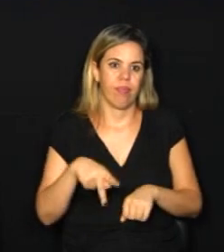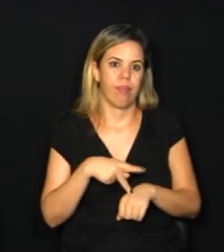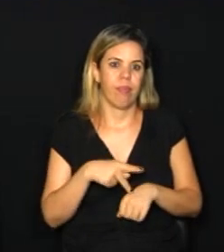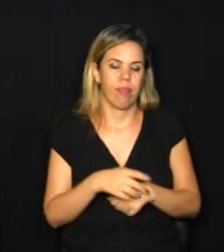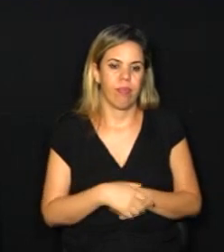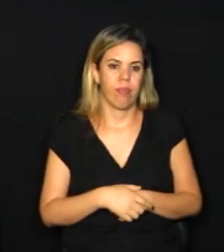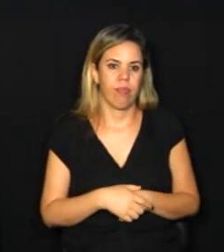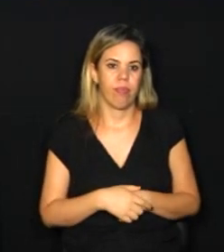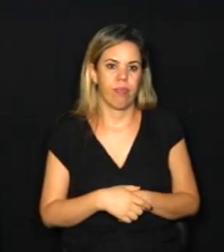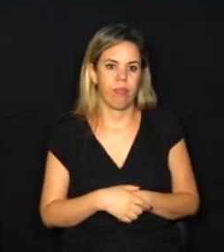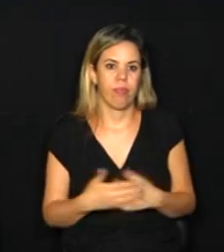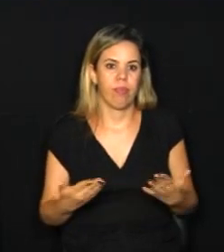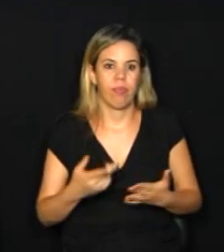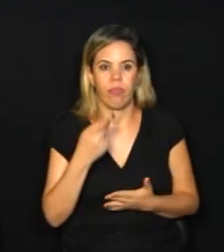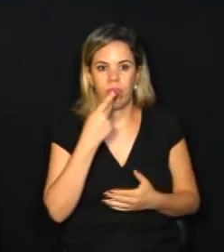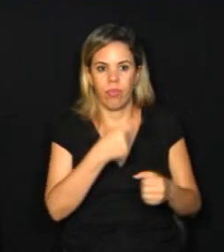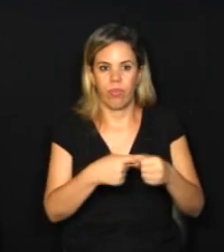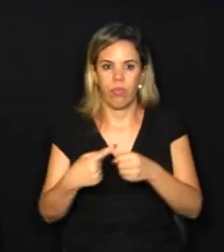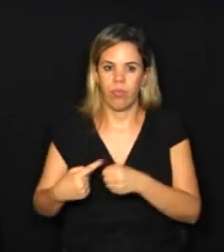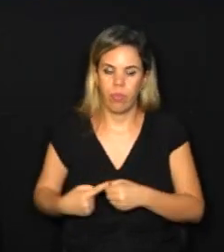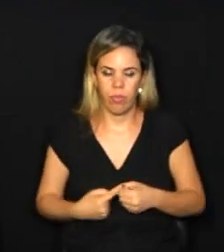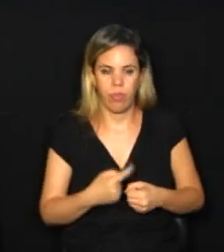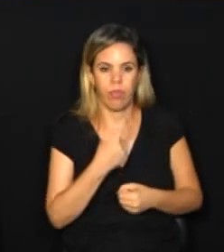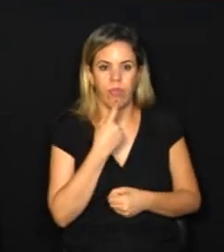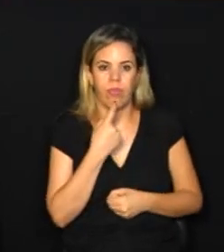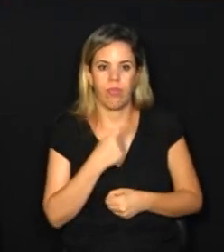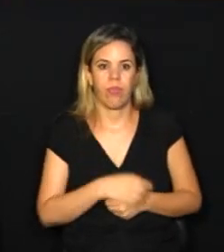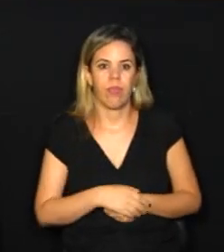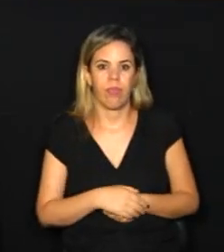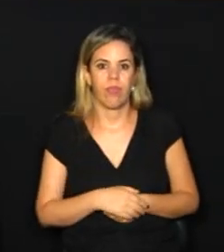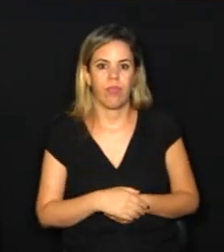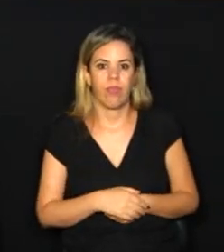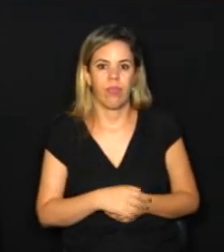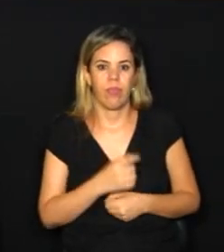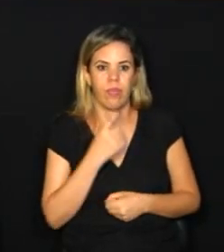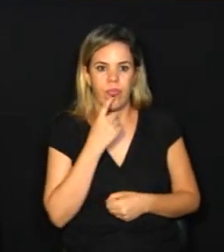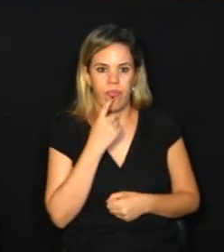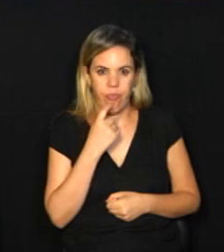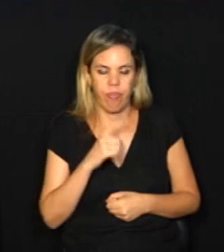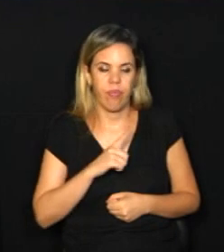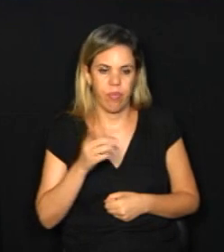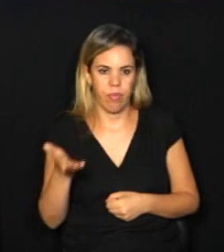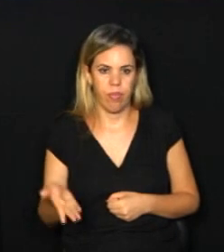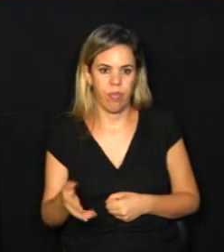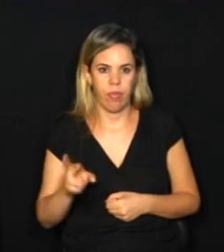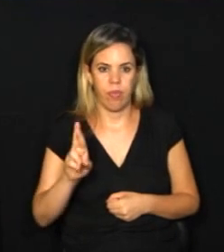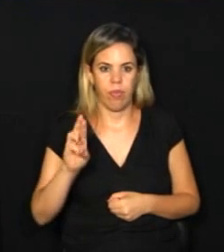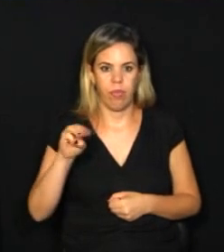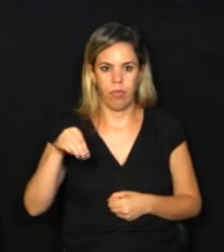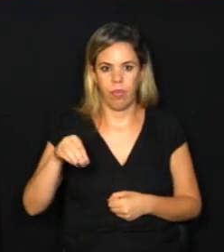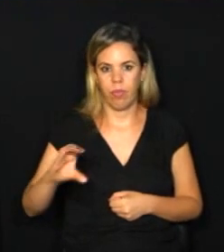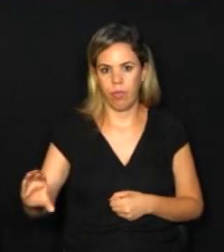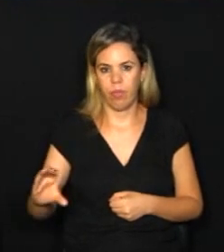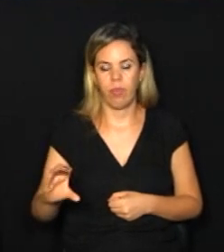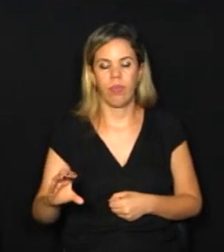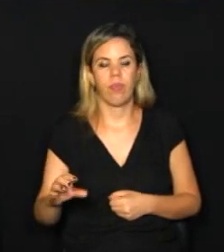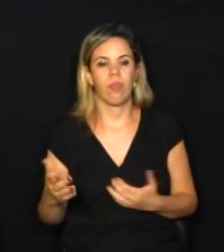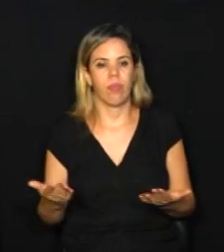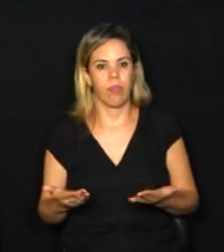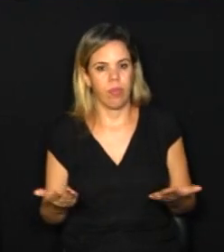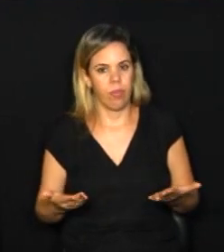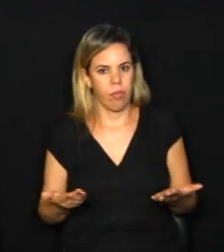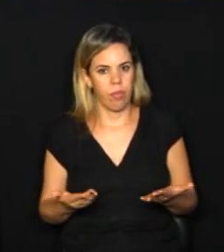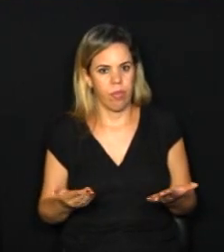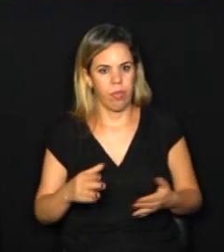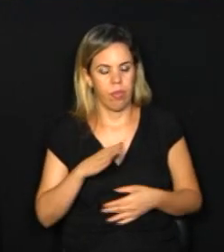país. Agora a gente vai falar da região metropolitana de Campinas. Olha só, nós temos aqui na RMC, já com os dados atualizados